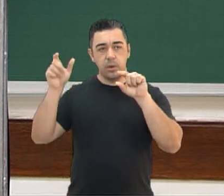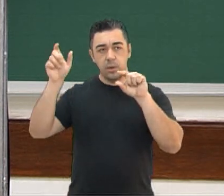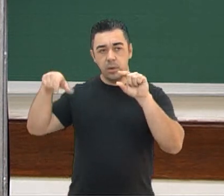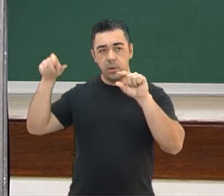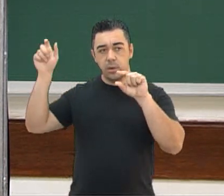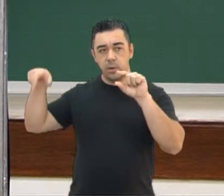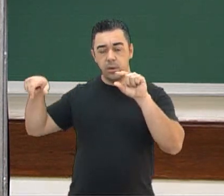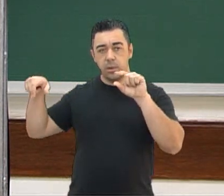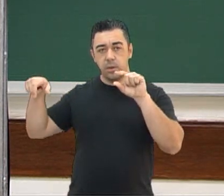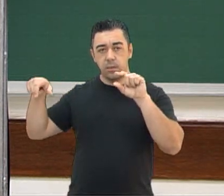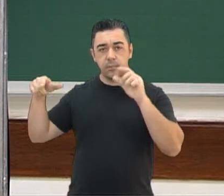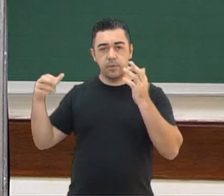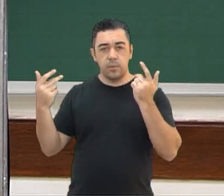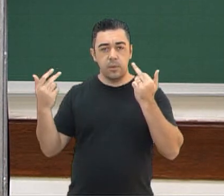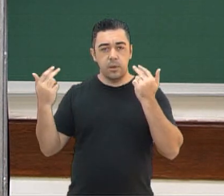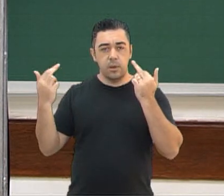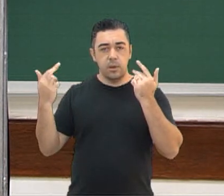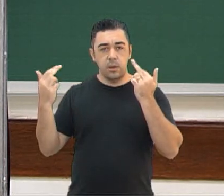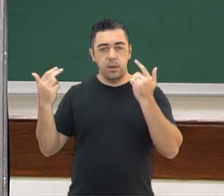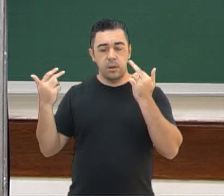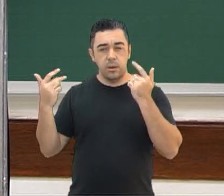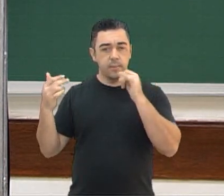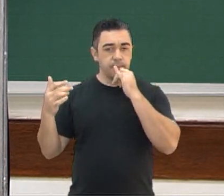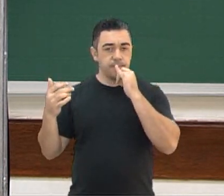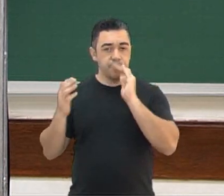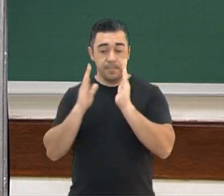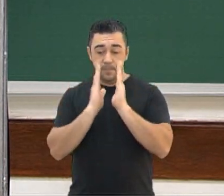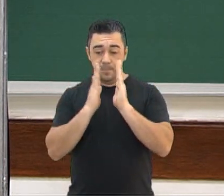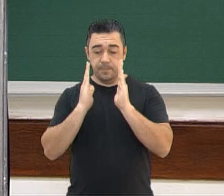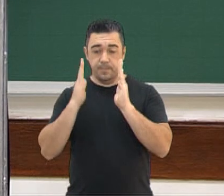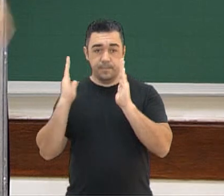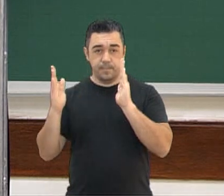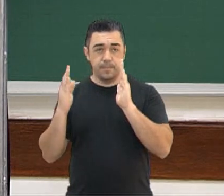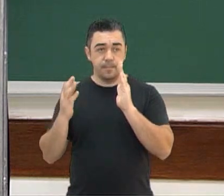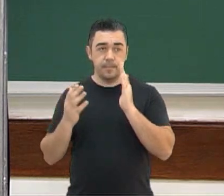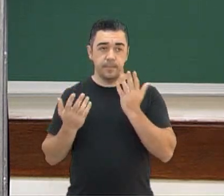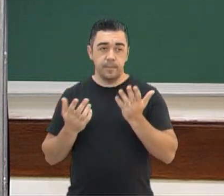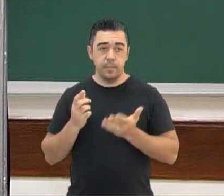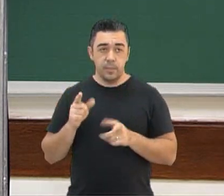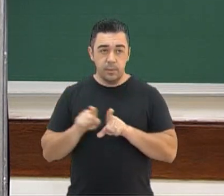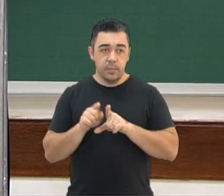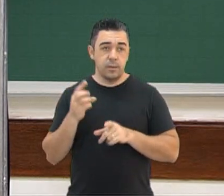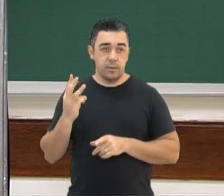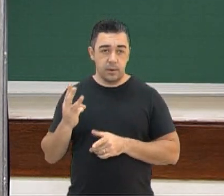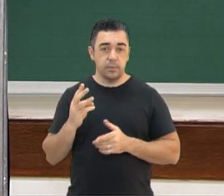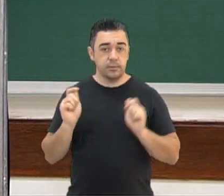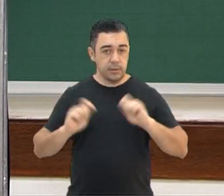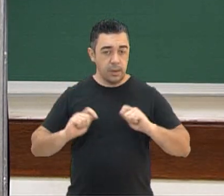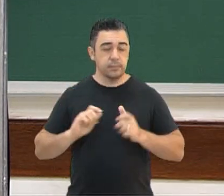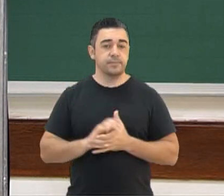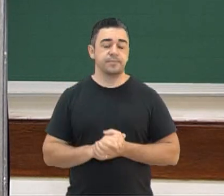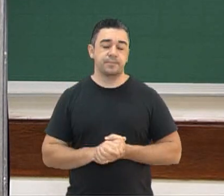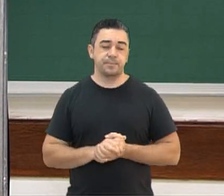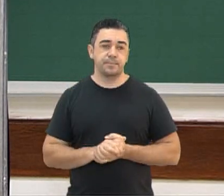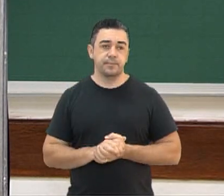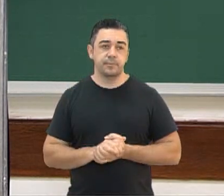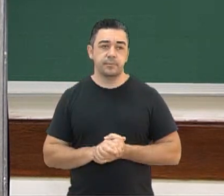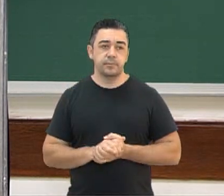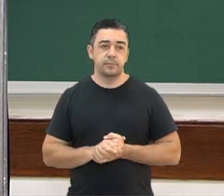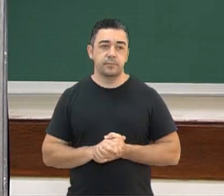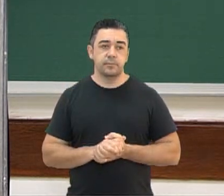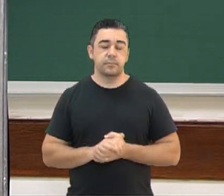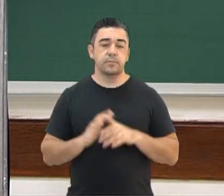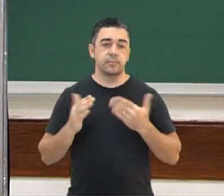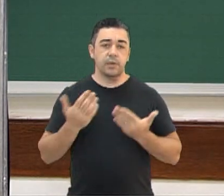de colunas da matriz, da segunda matriz aqui que está multiplicando, que é 3 também, tá bom? Então,